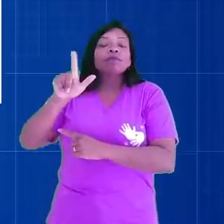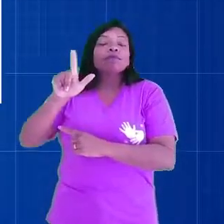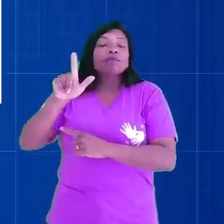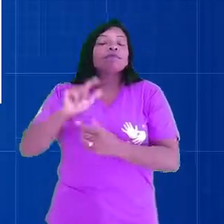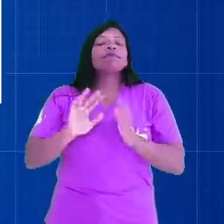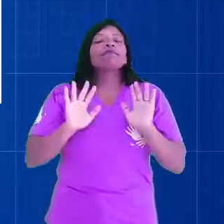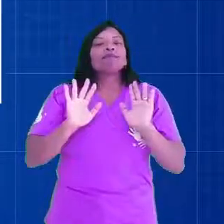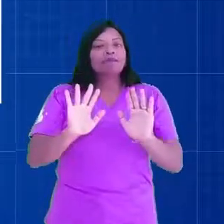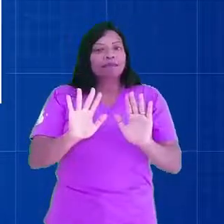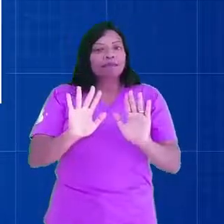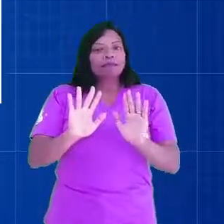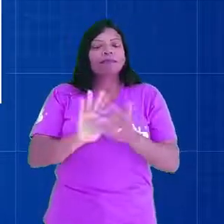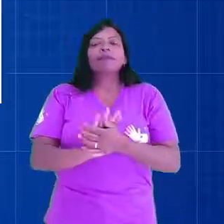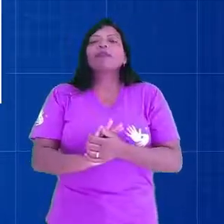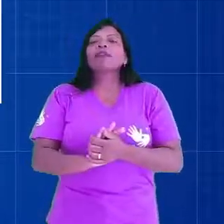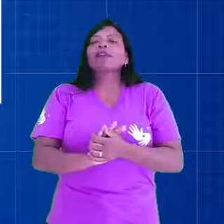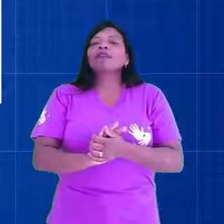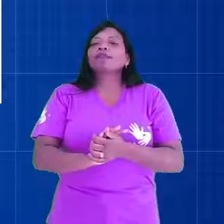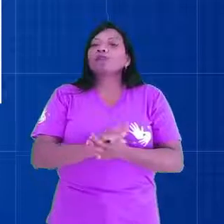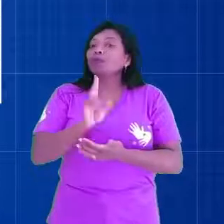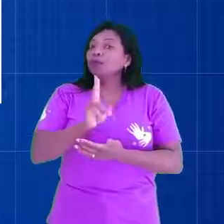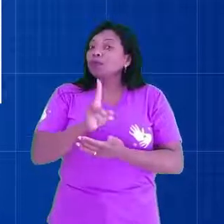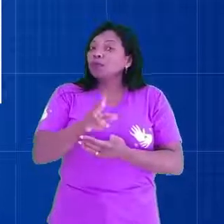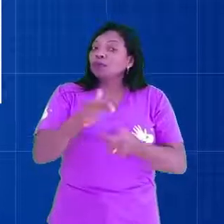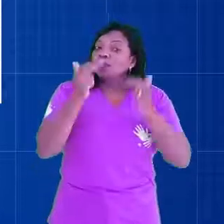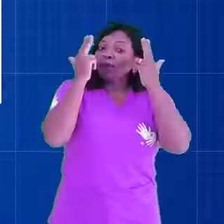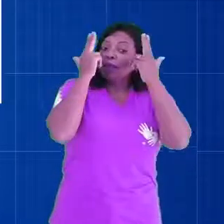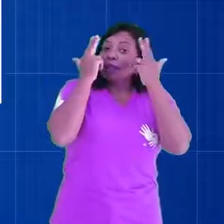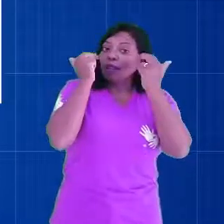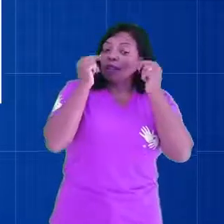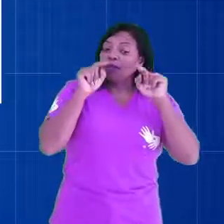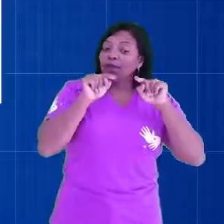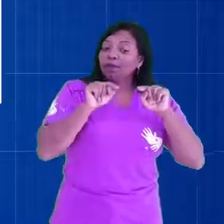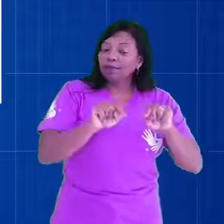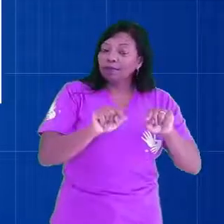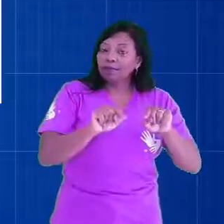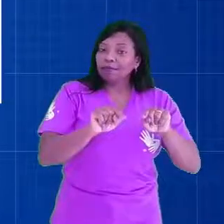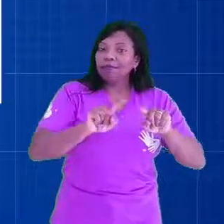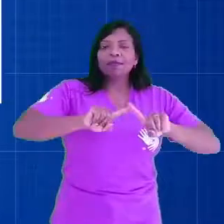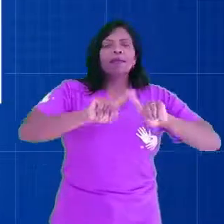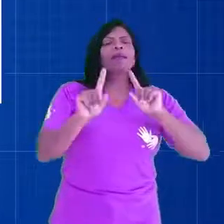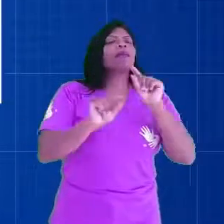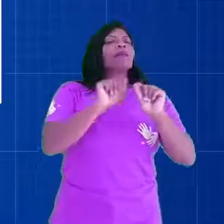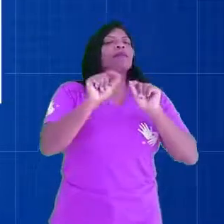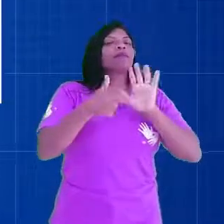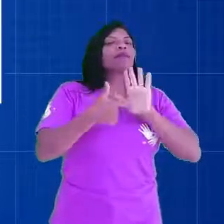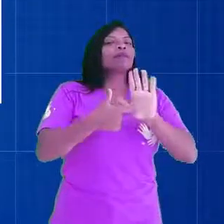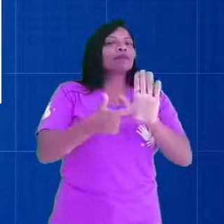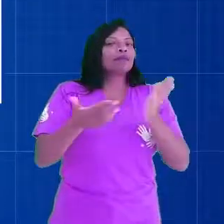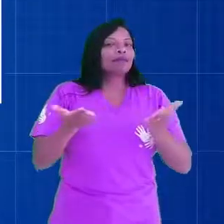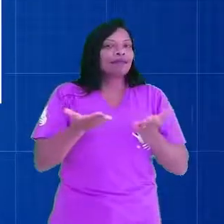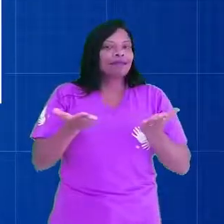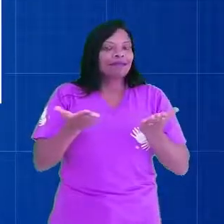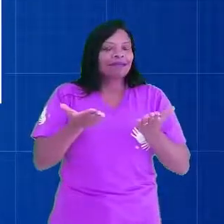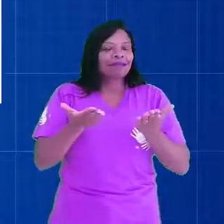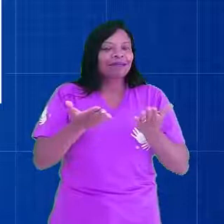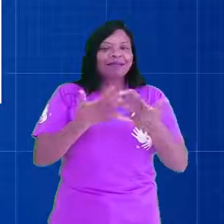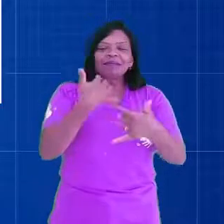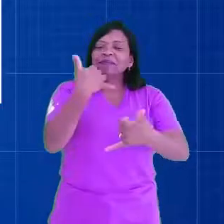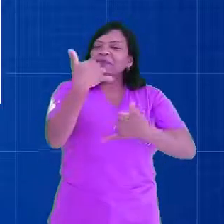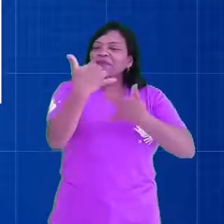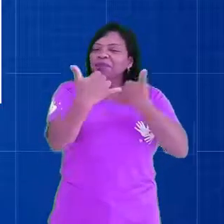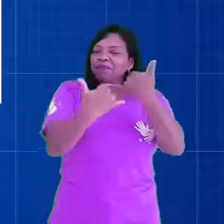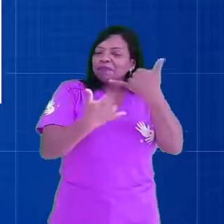Ainda é fonte de luz natural. Mas aqui, o que a gente está fazendo é a